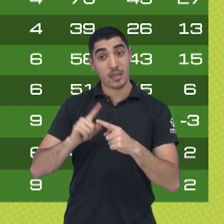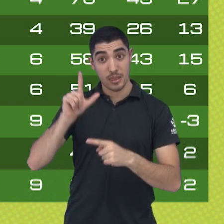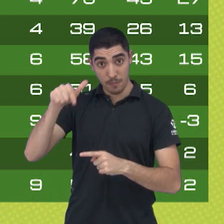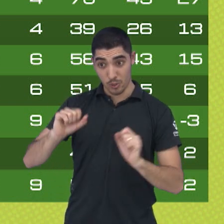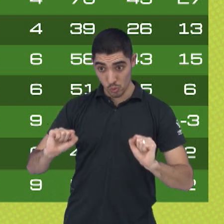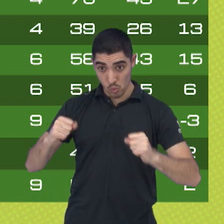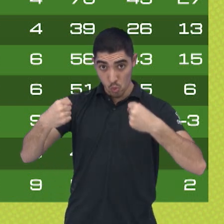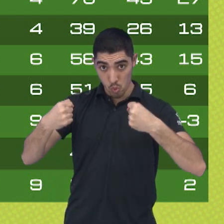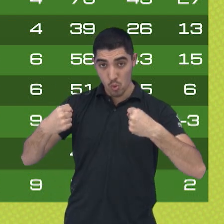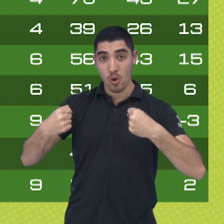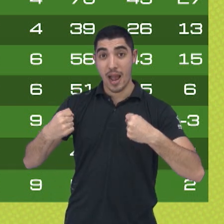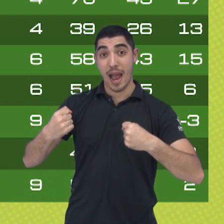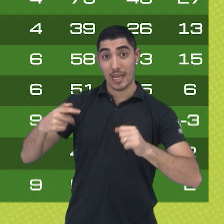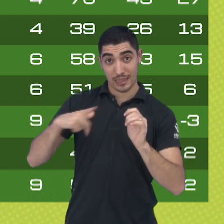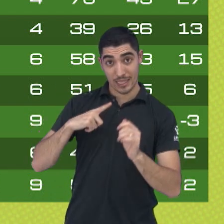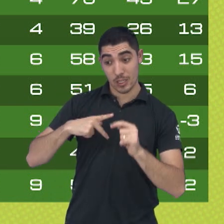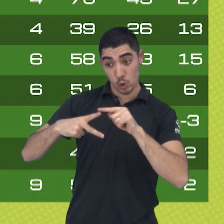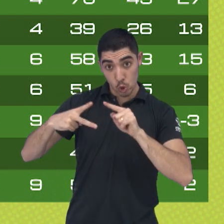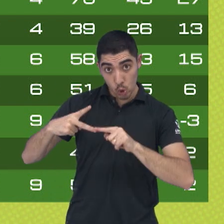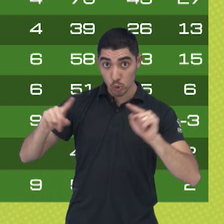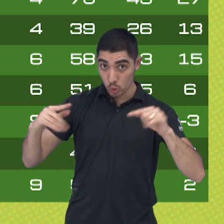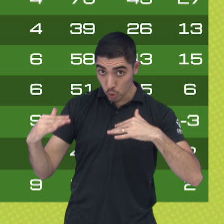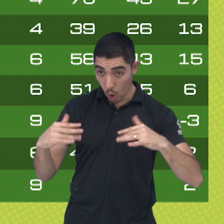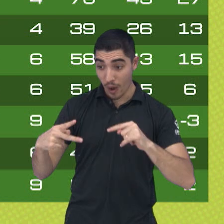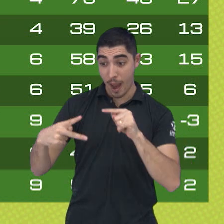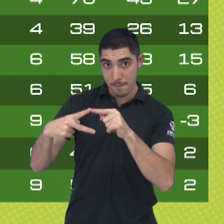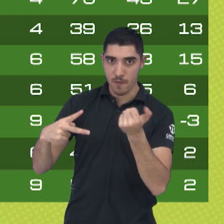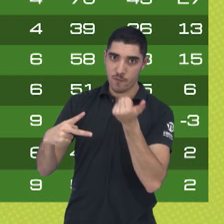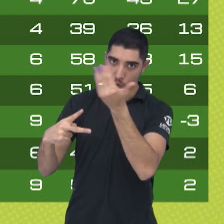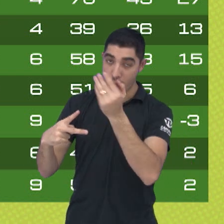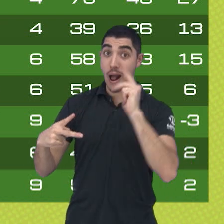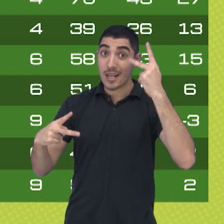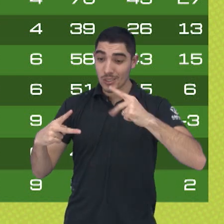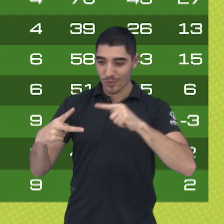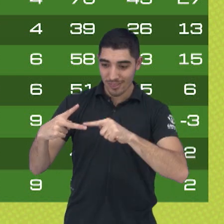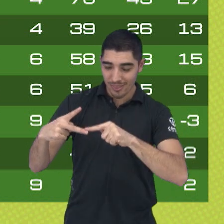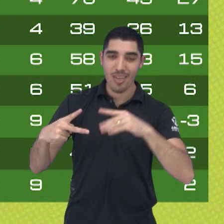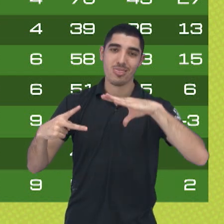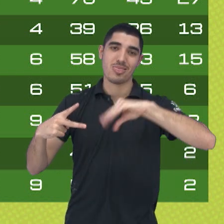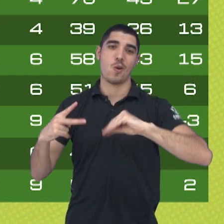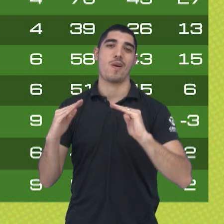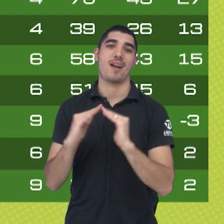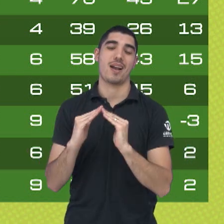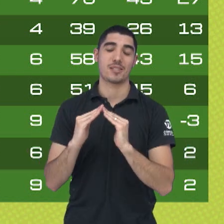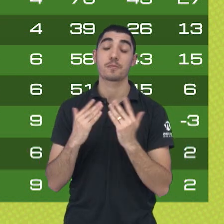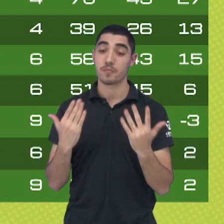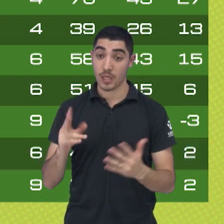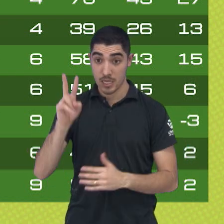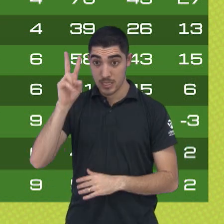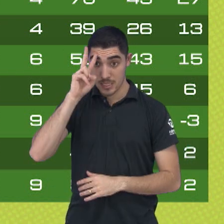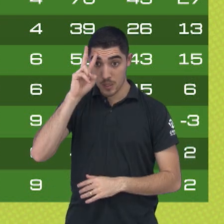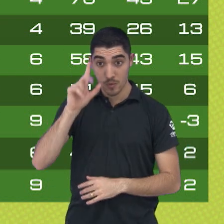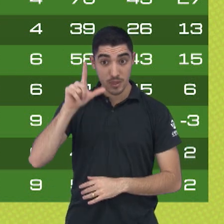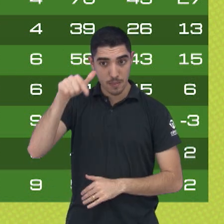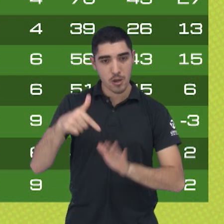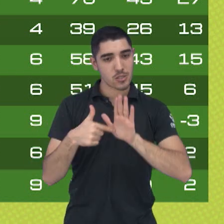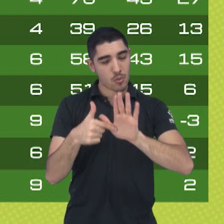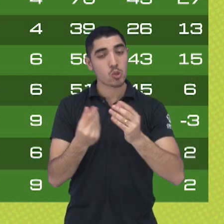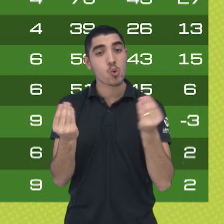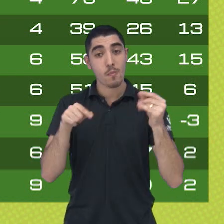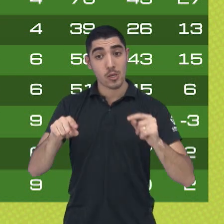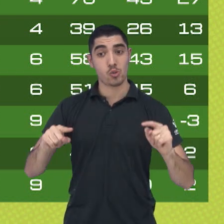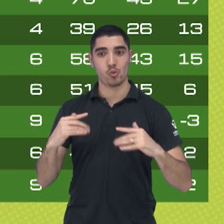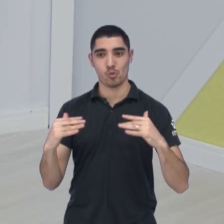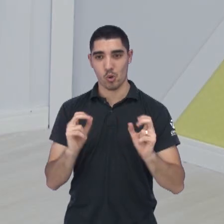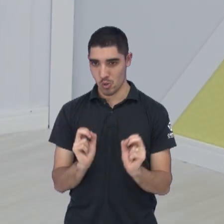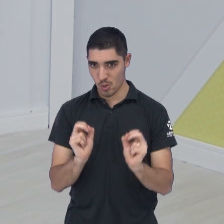Mata-mata de 8ª de final. Sucesso para a equipe do São José. Jogo hoje lá em Blumenau. Segunda-feira, claro, a gente traz todos os detalhes para